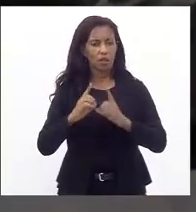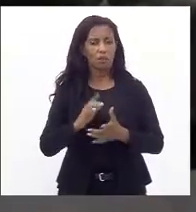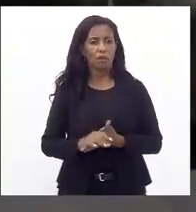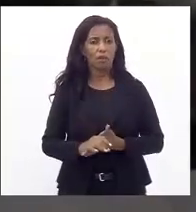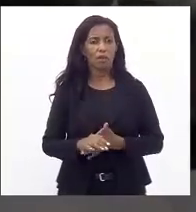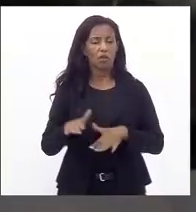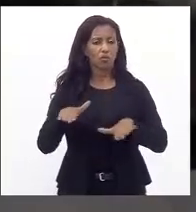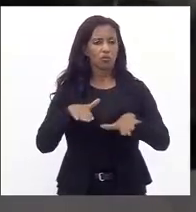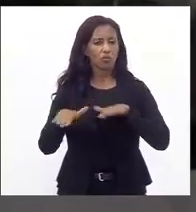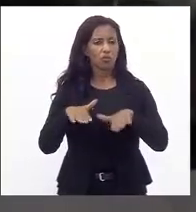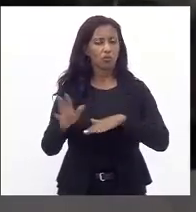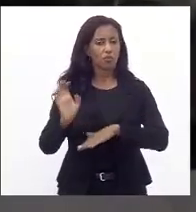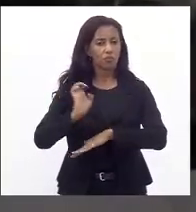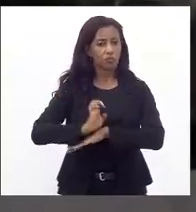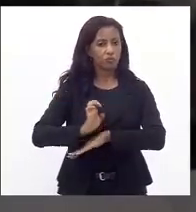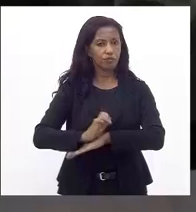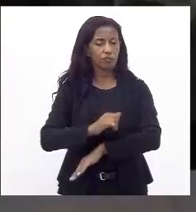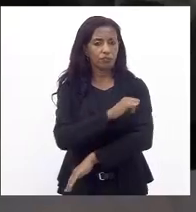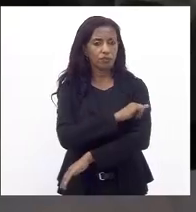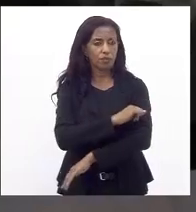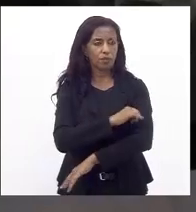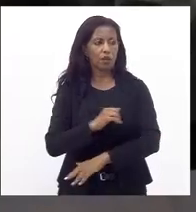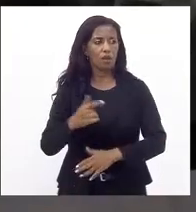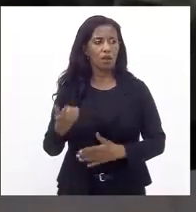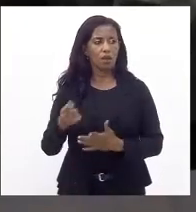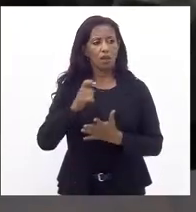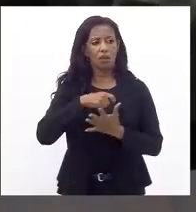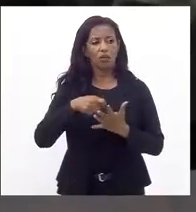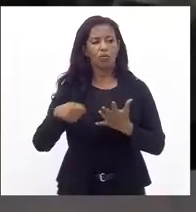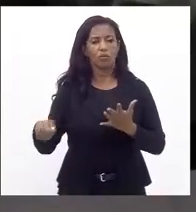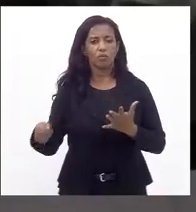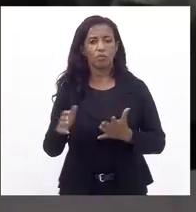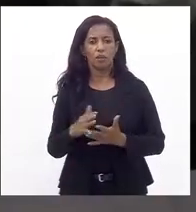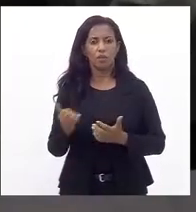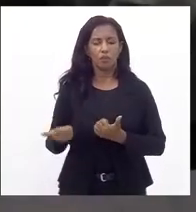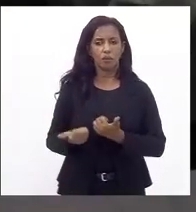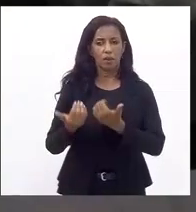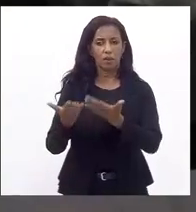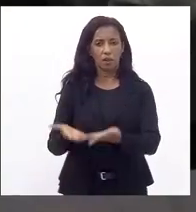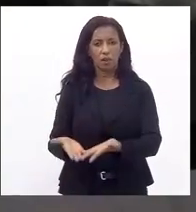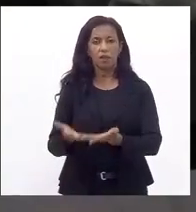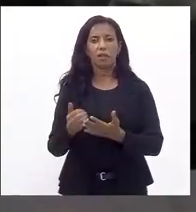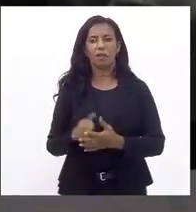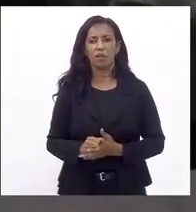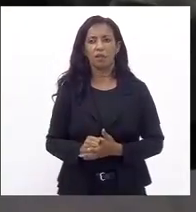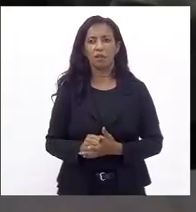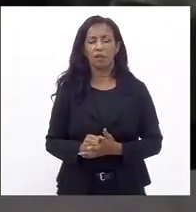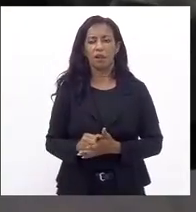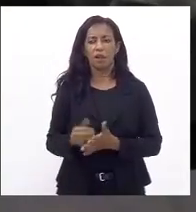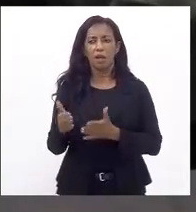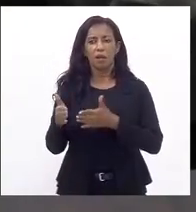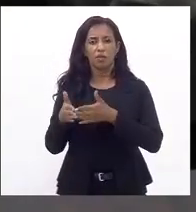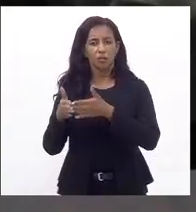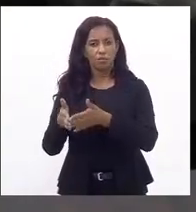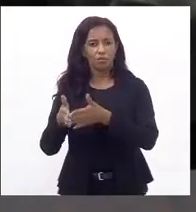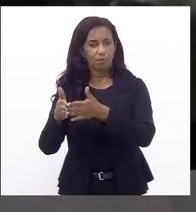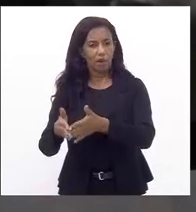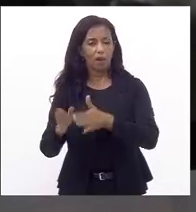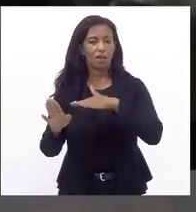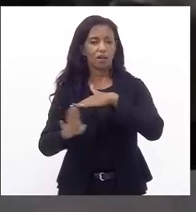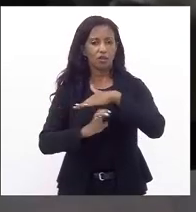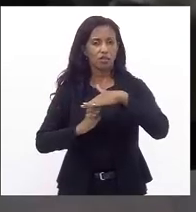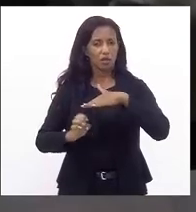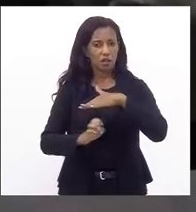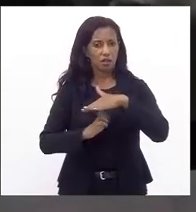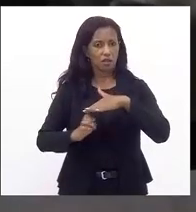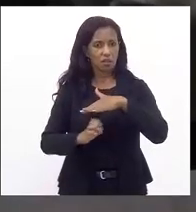de mobilidade do Estado do Rio de Janeiro daqui alguns meses a CCR vai estar entregando a sua concessão das barcas a gente tem as